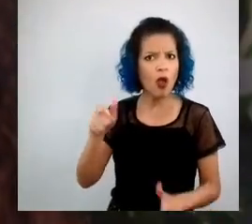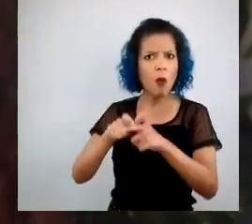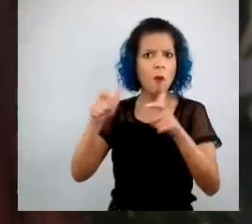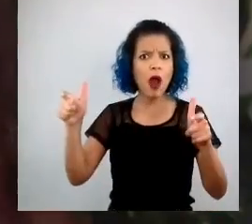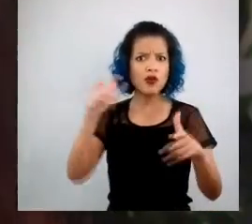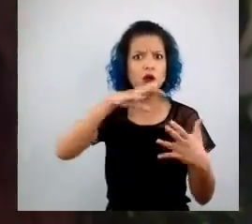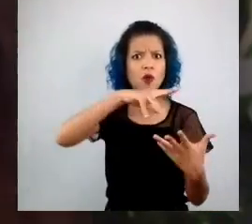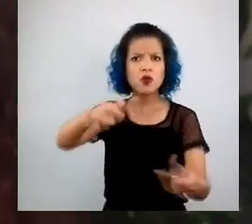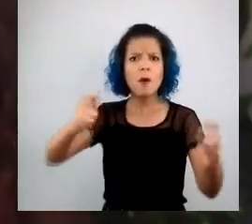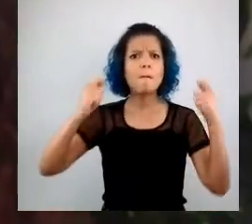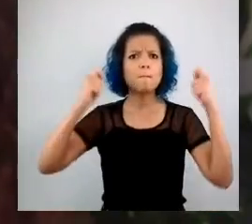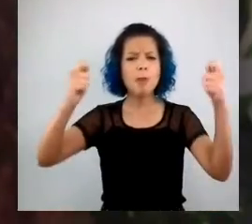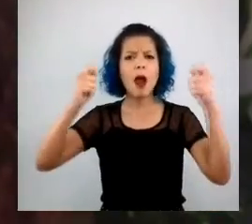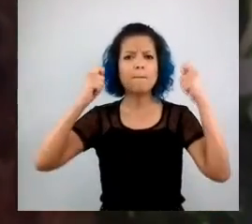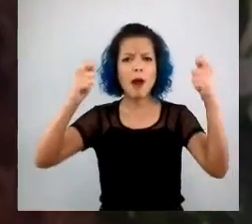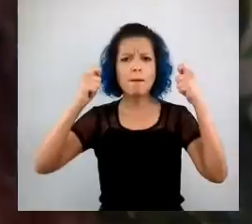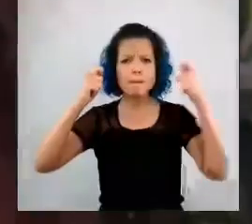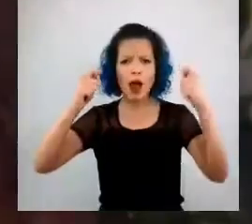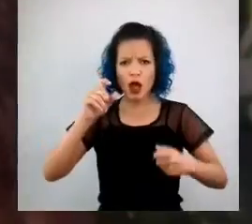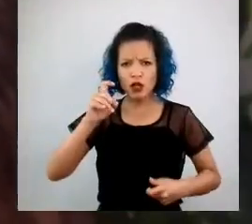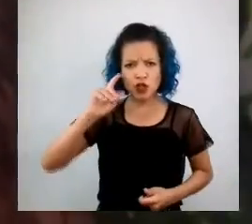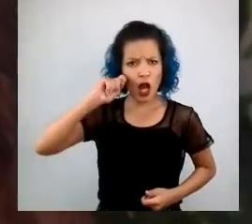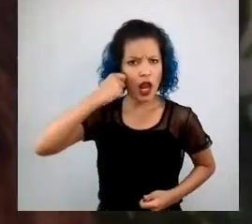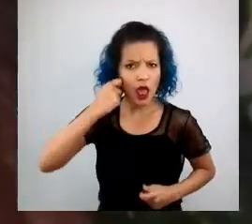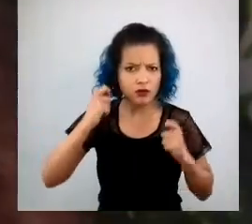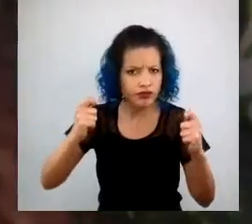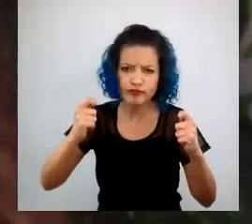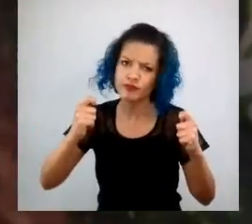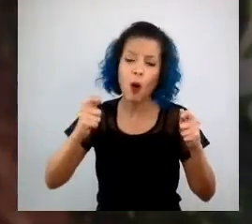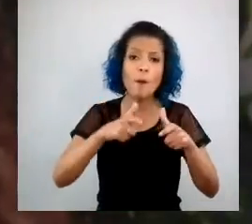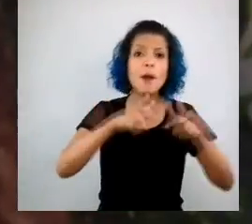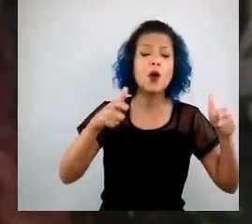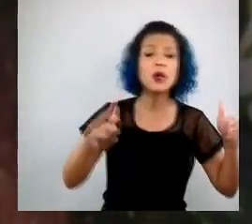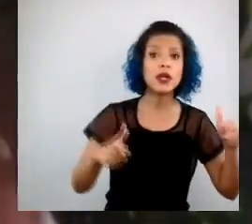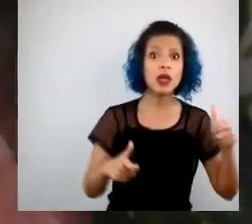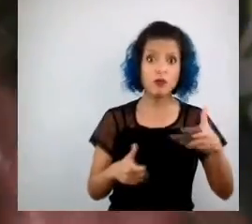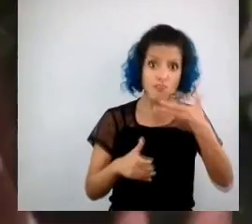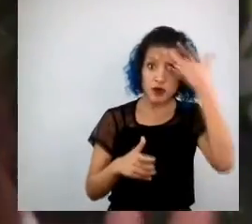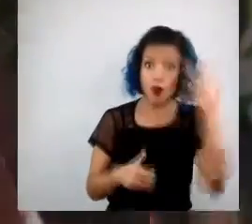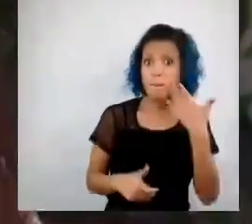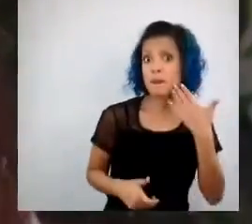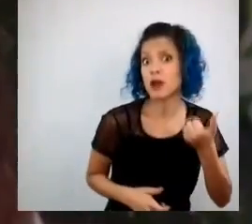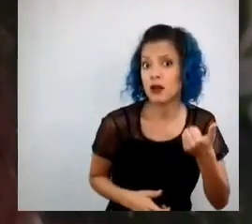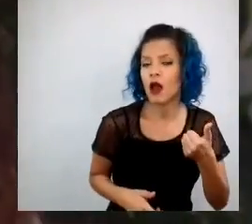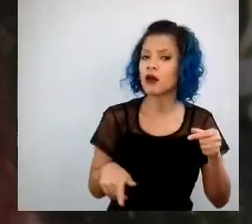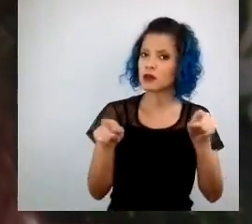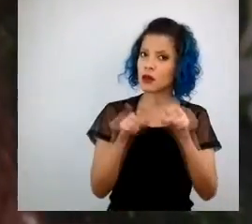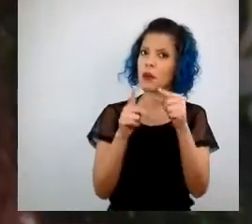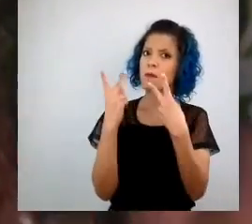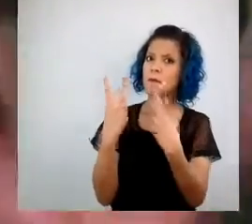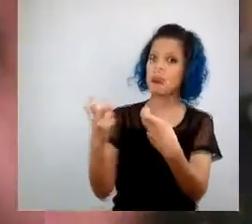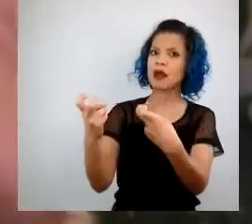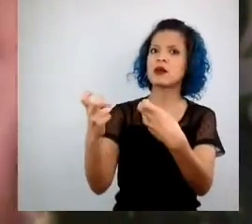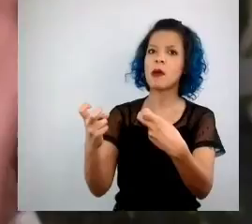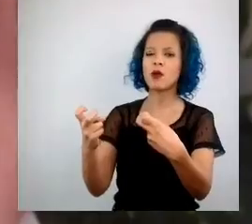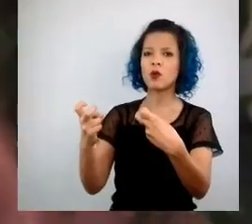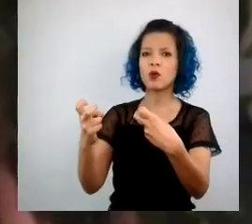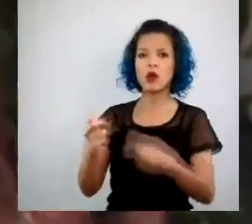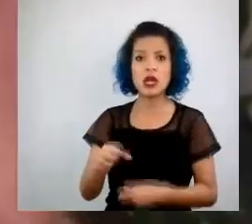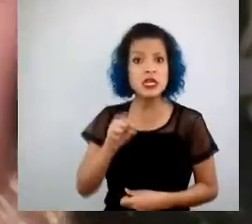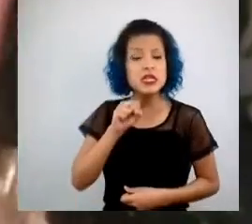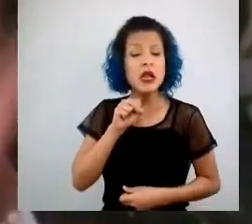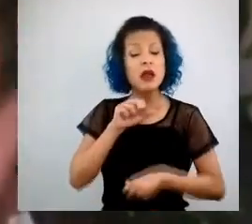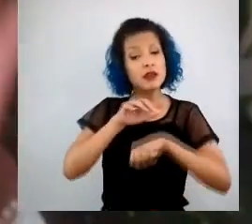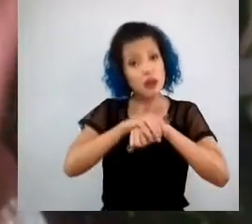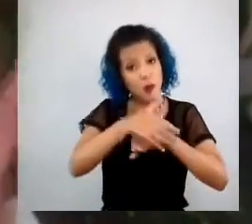população branca também já se deu conta que não há democracia sem tratar